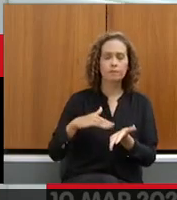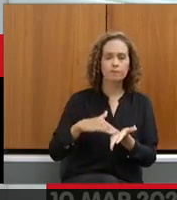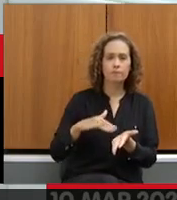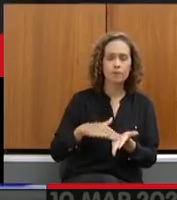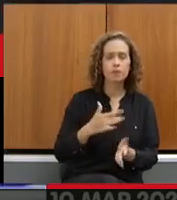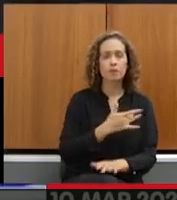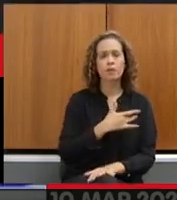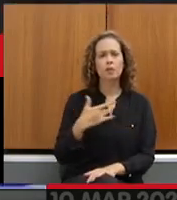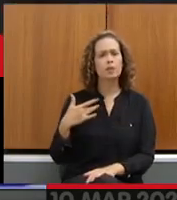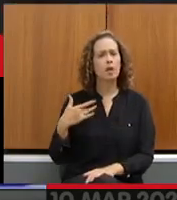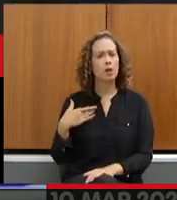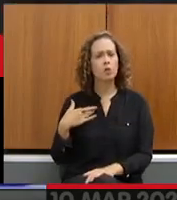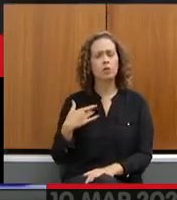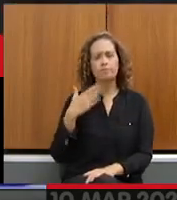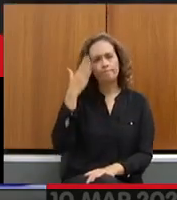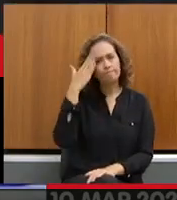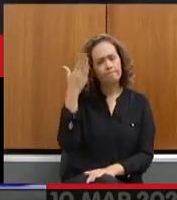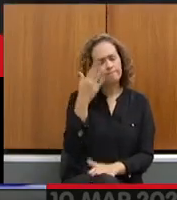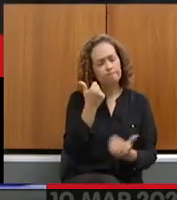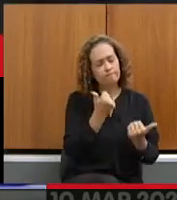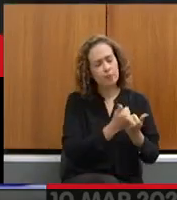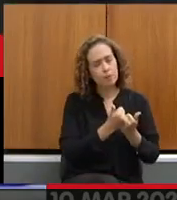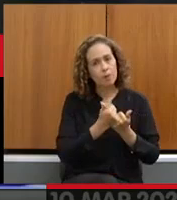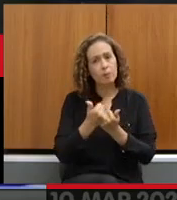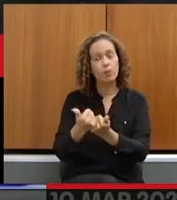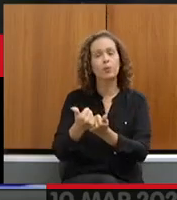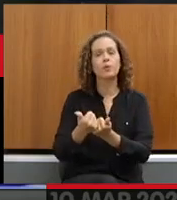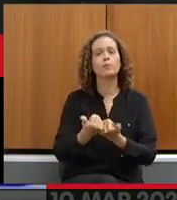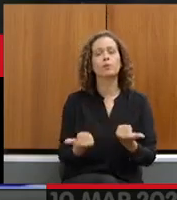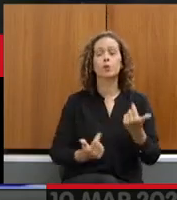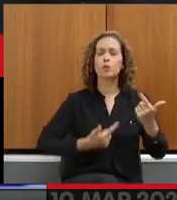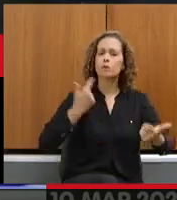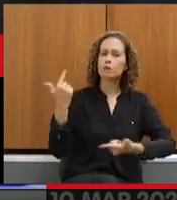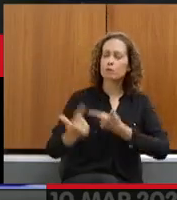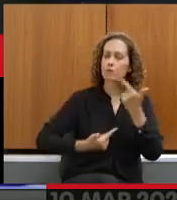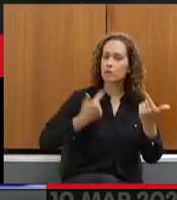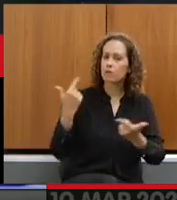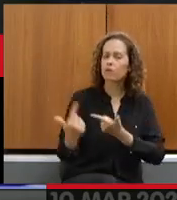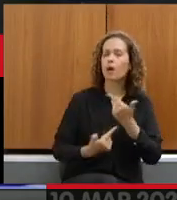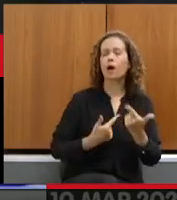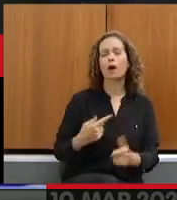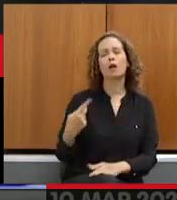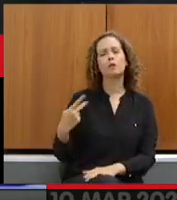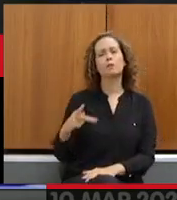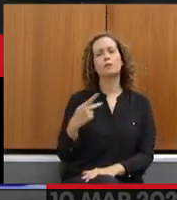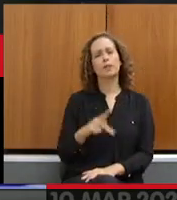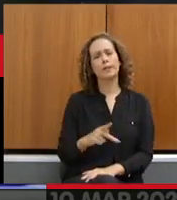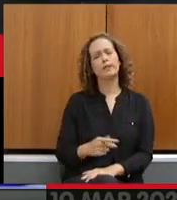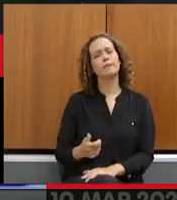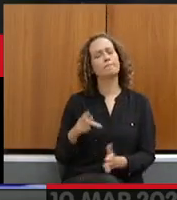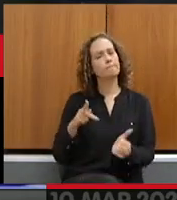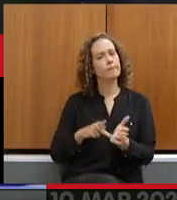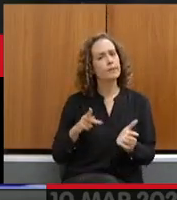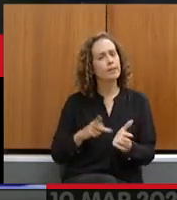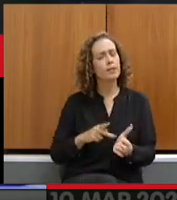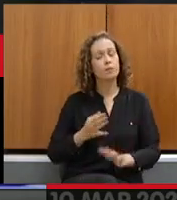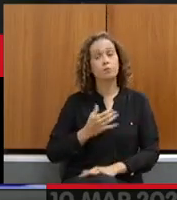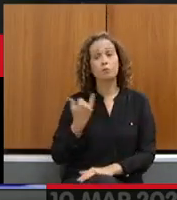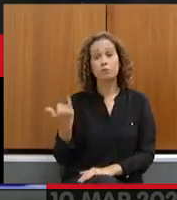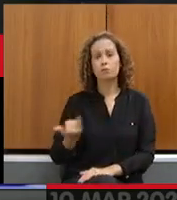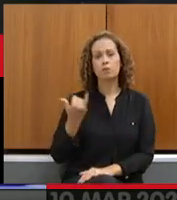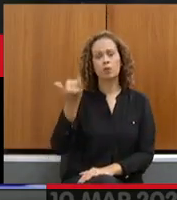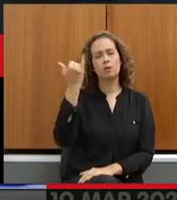apoio com a sua segurança tem nos dado é nós acreditamos que o trabalho deles realmente tem sido doado eles estão presentes